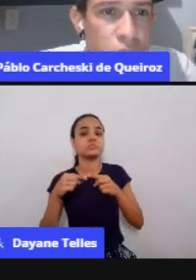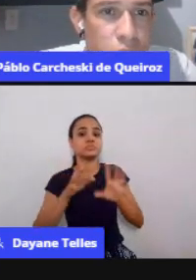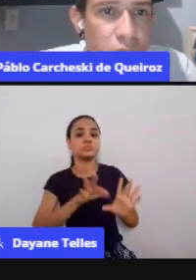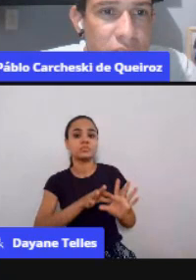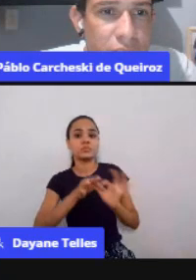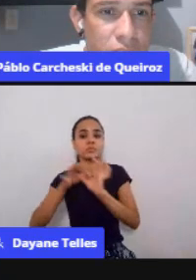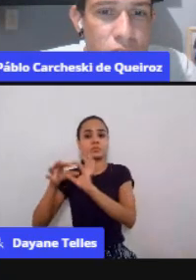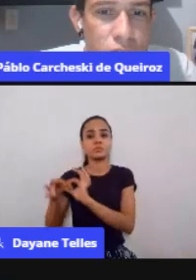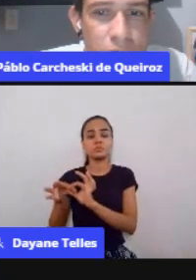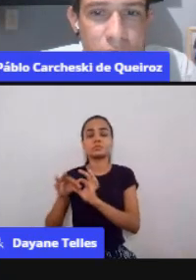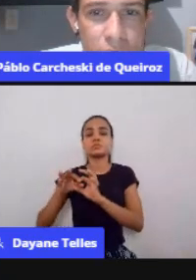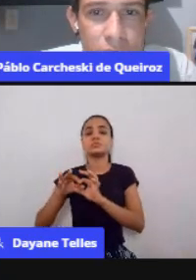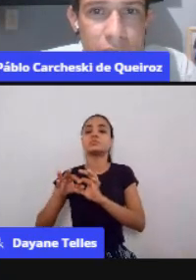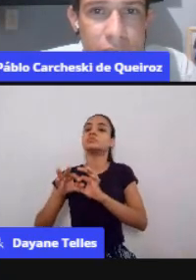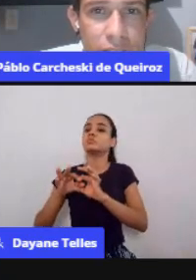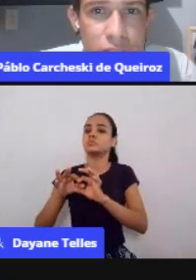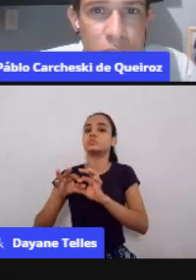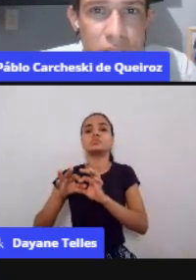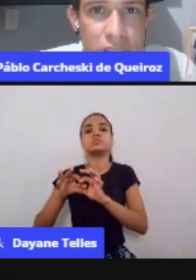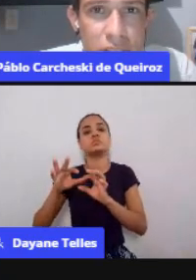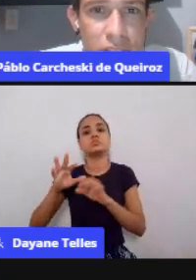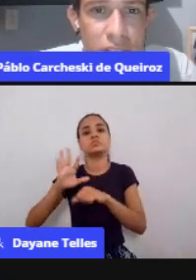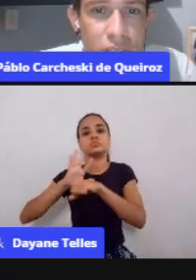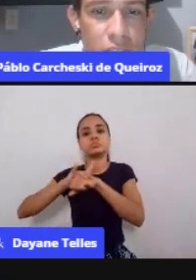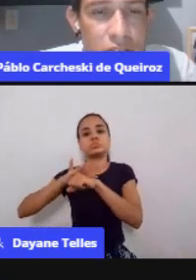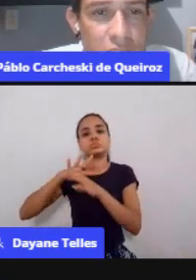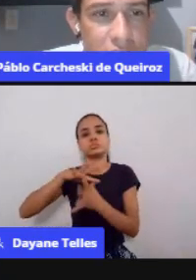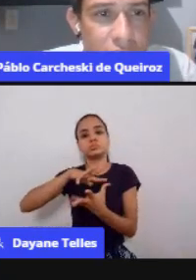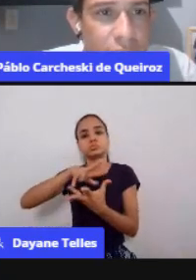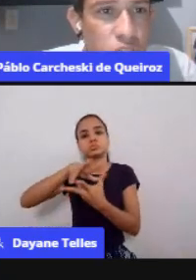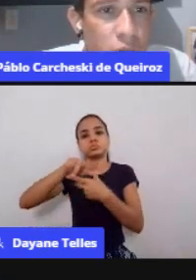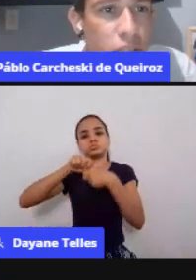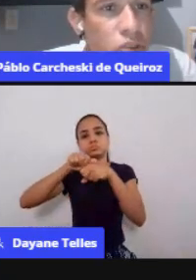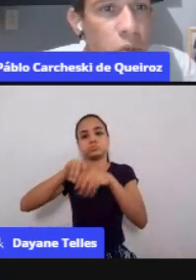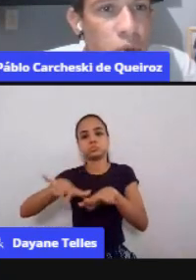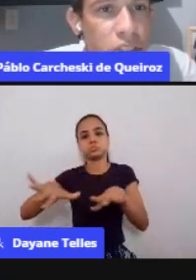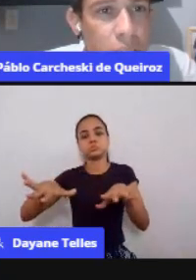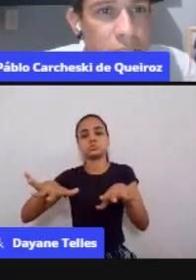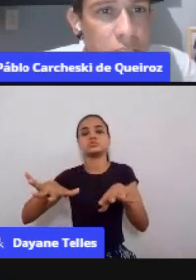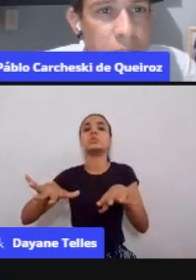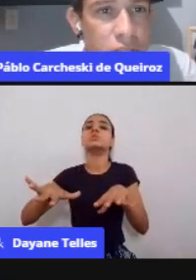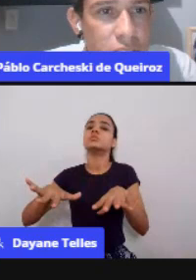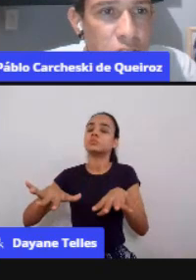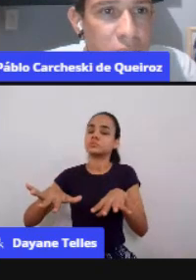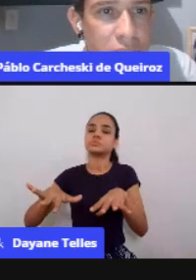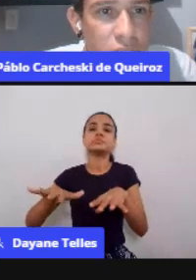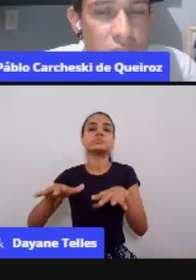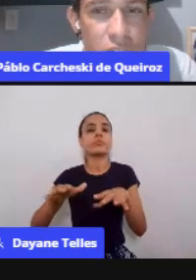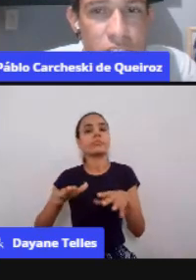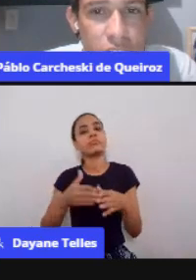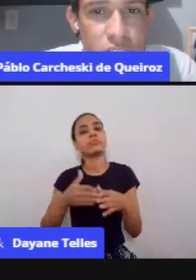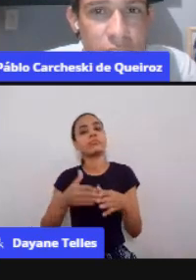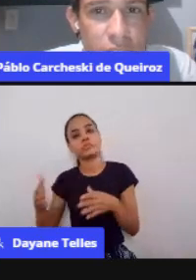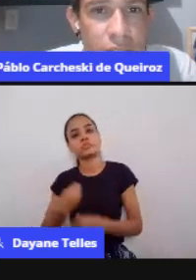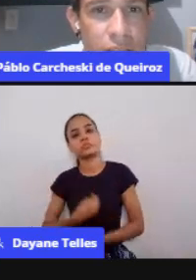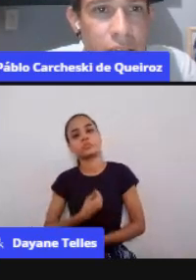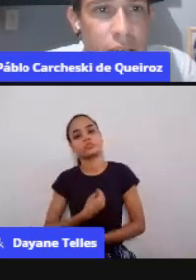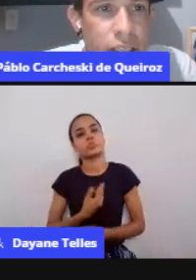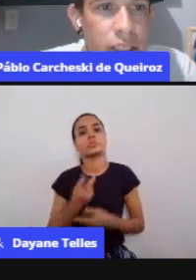aí por um certo, vamos pensar assim, infelicidade, o Arildo não pôde estar participando dessa formação aqui com a